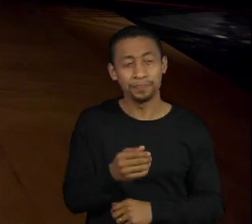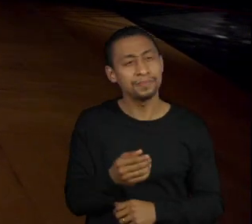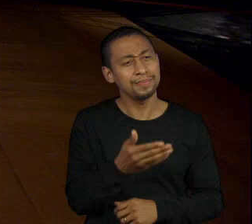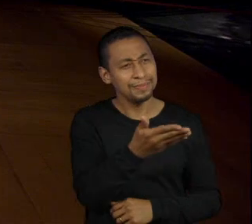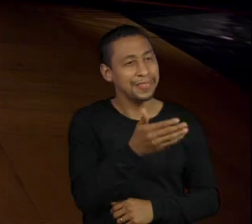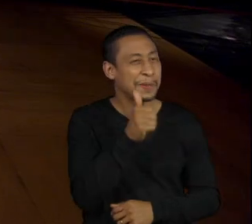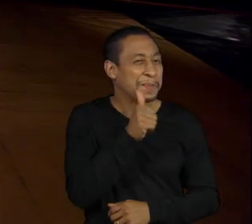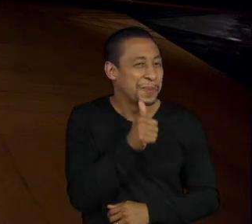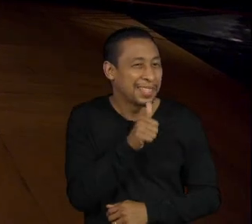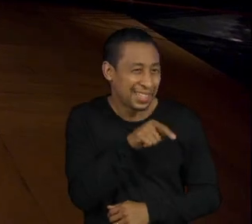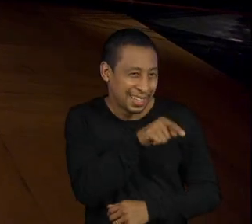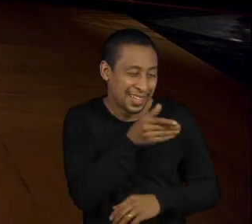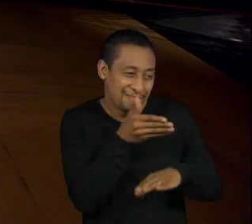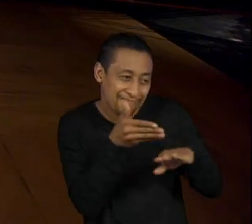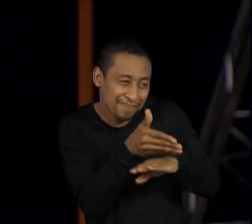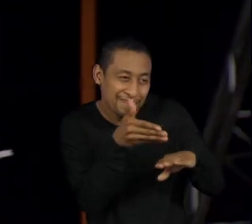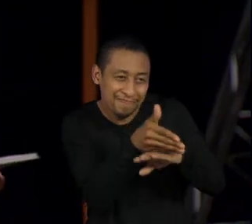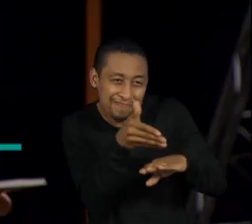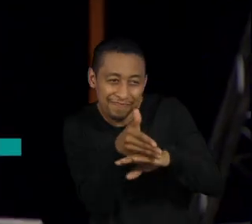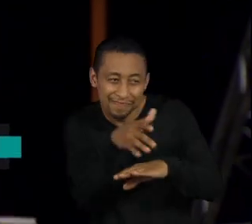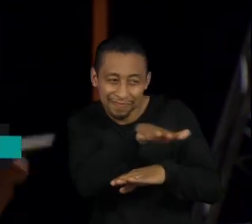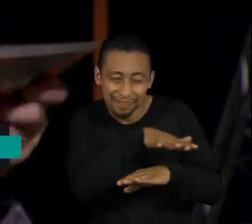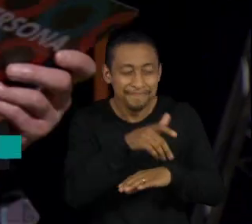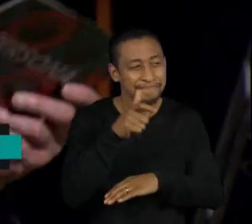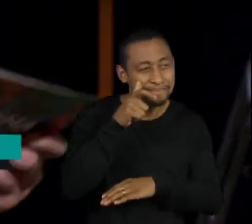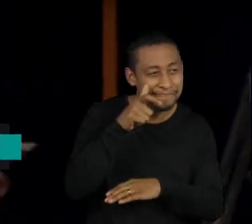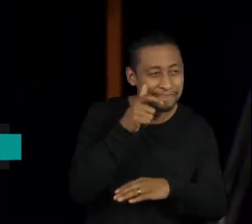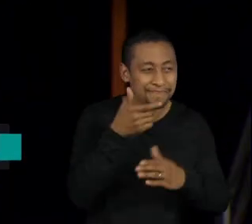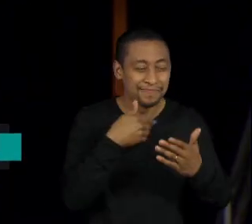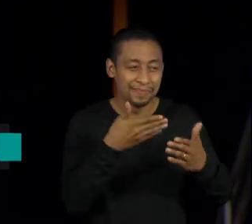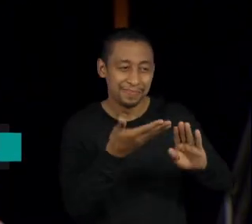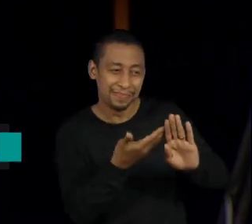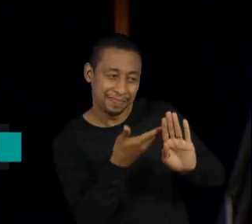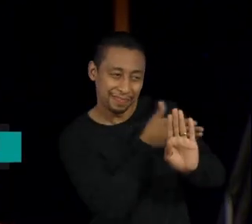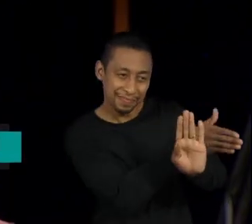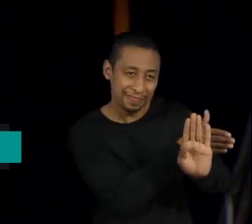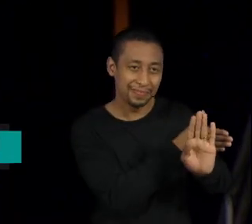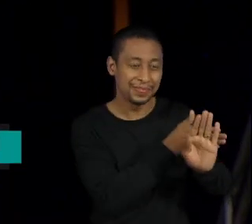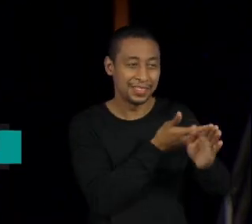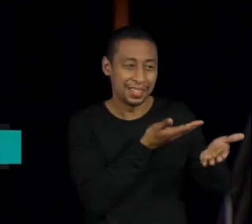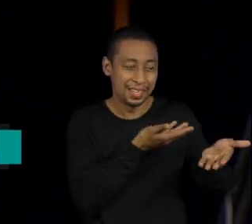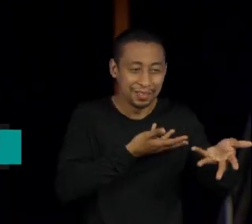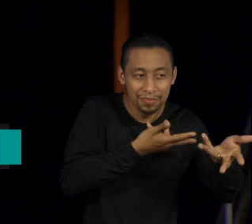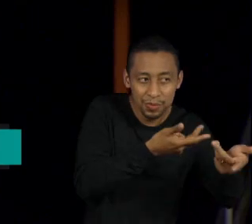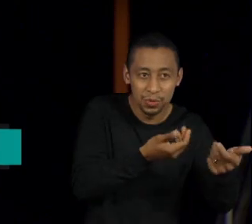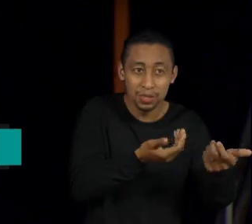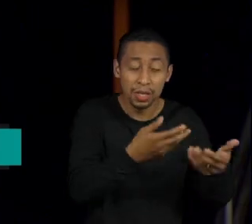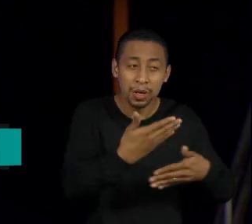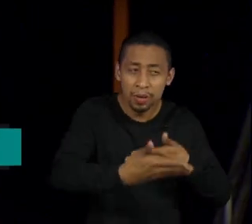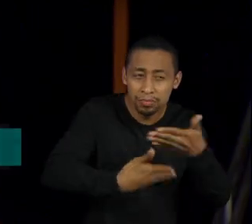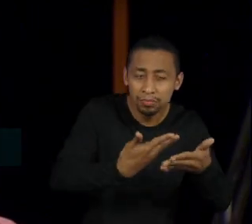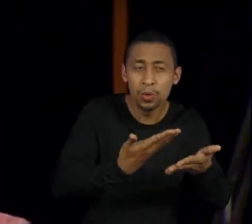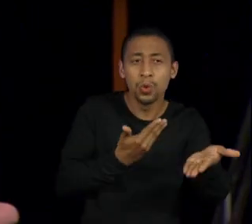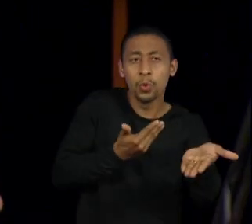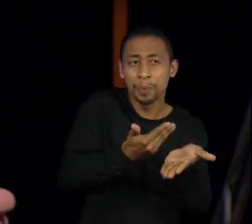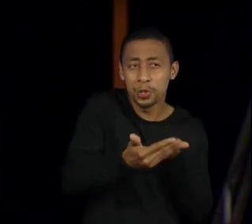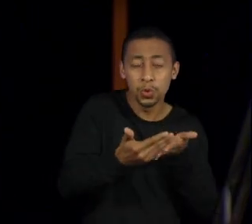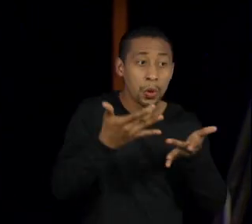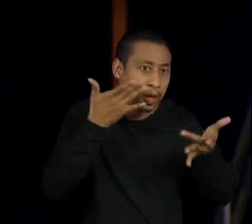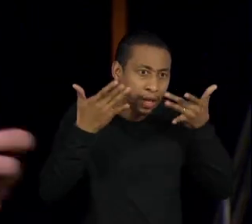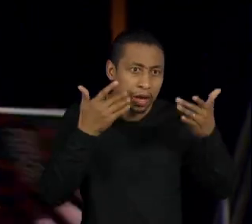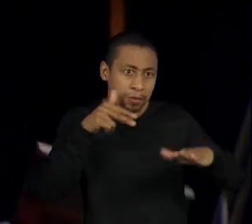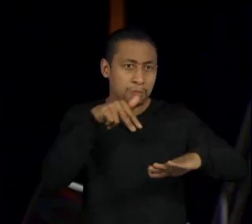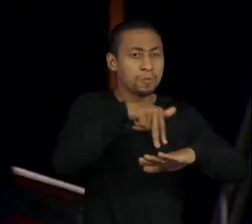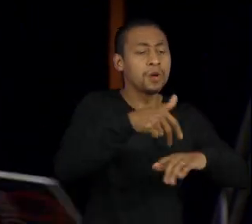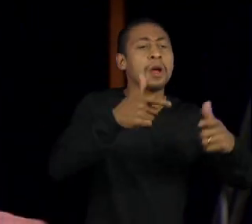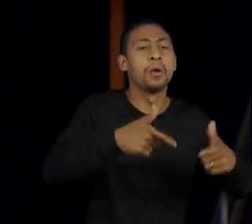que frequentava os camarins, os bastidores, os estúdios, os palcos e tal, começou a fazer alguma coisa relativa a teatro? Foi em